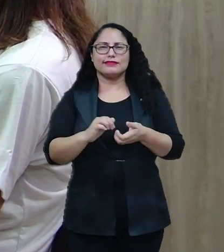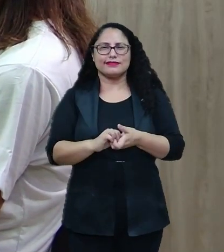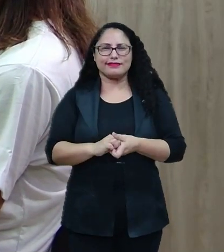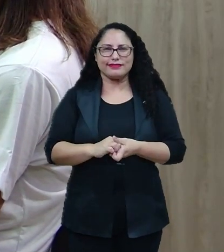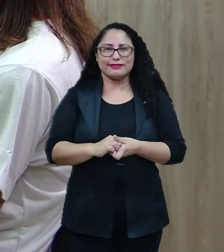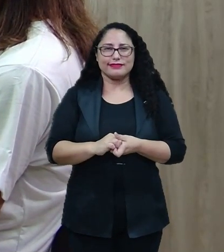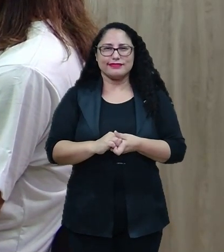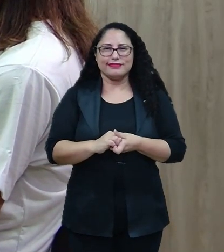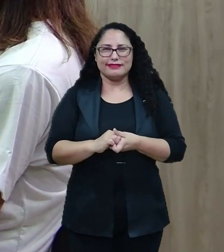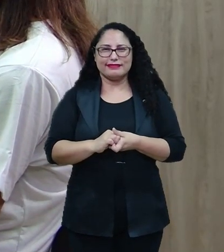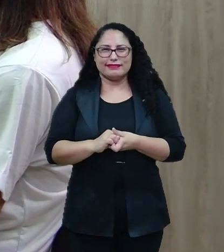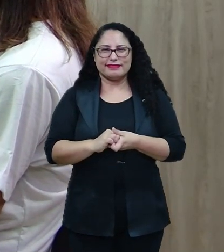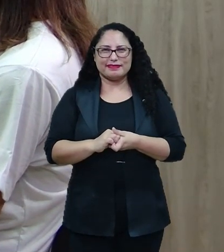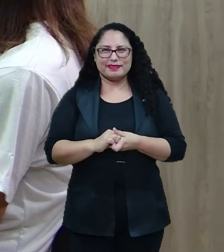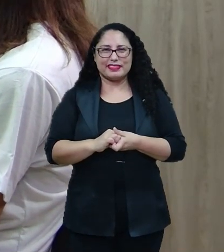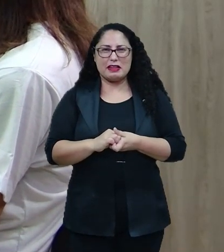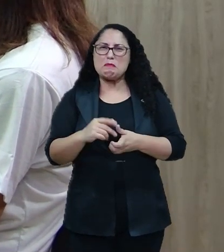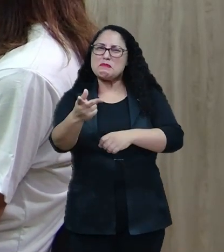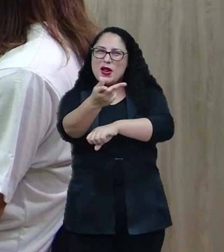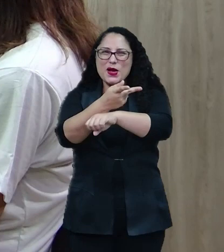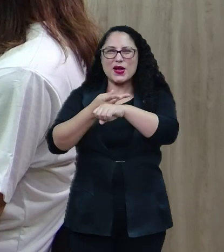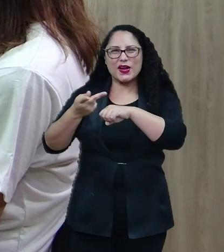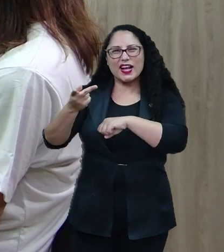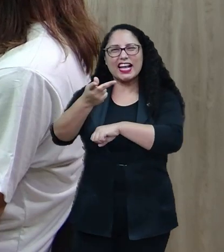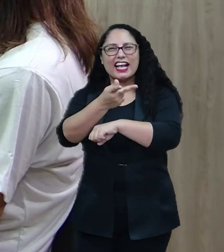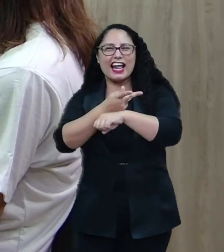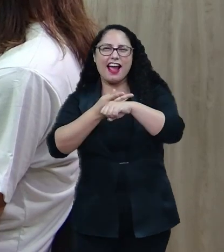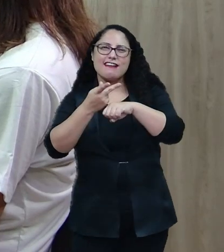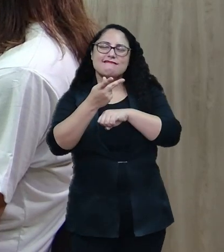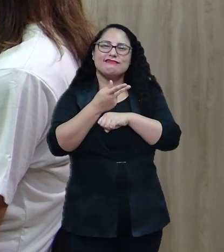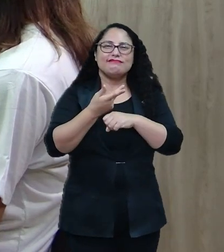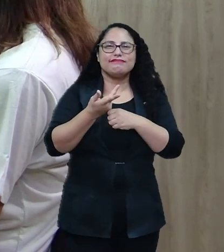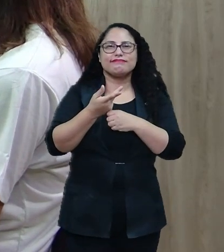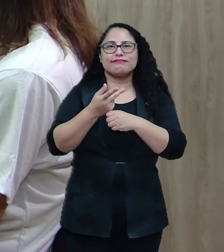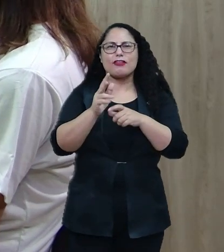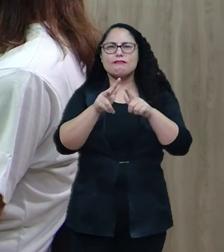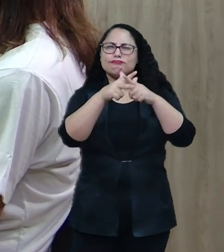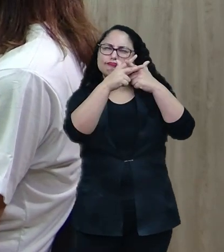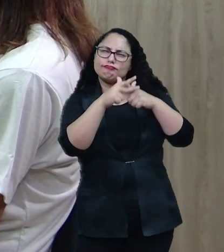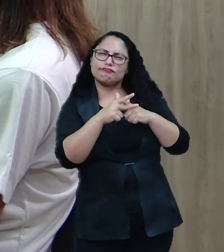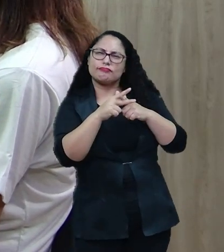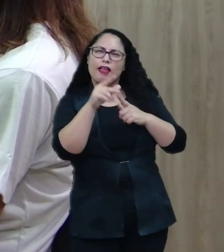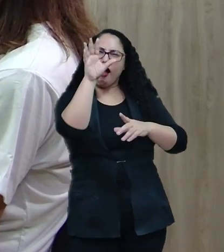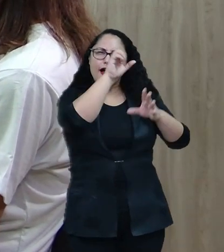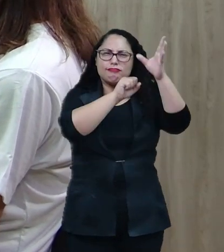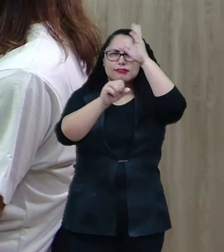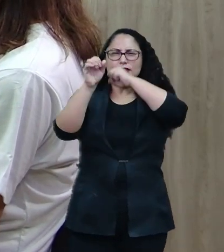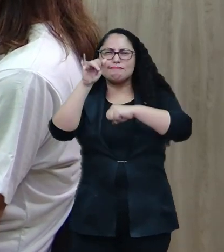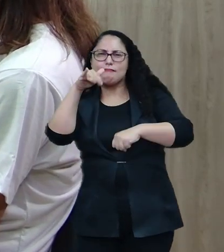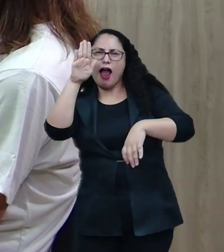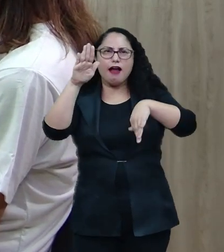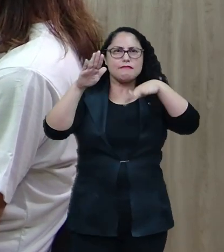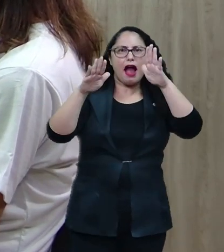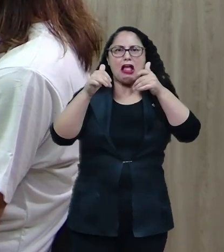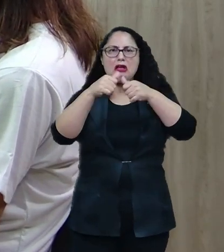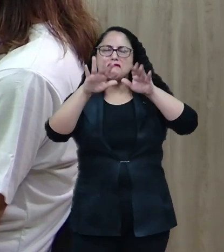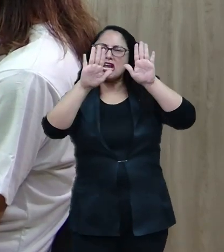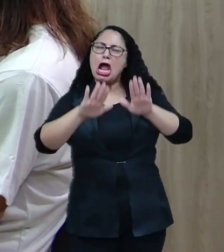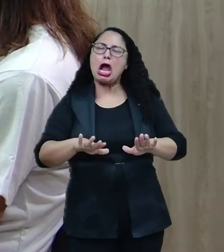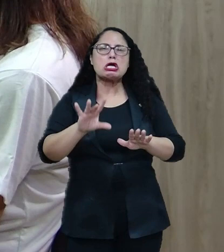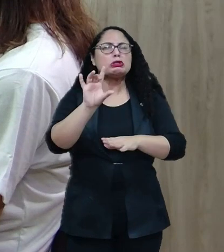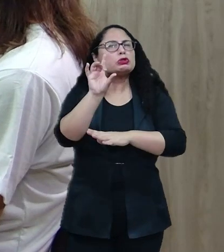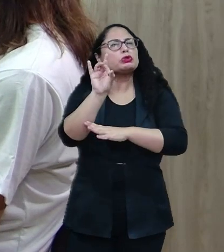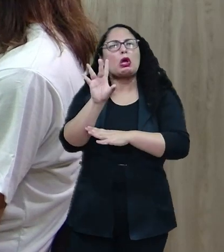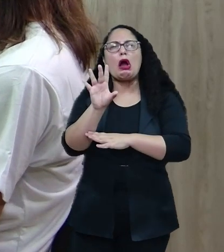E, assim, buscar se aprimorar cada vez mais. Não ficar só ali